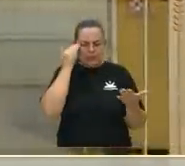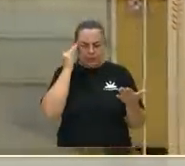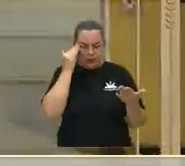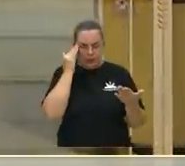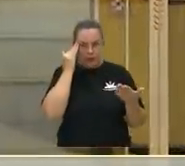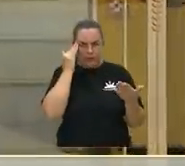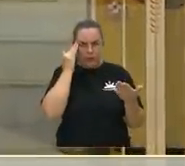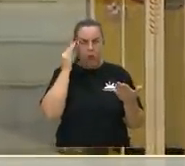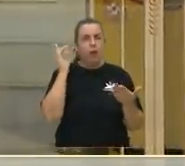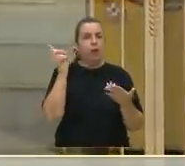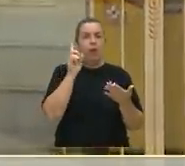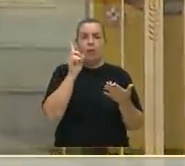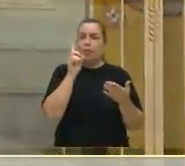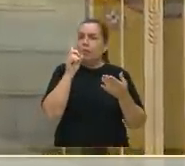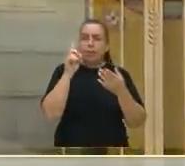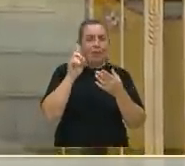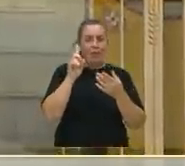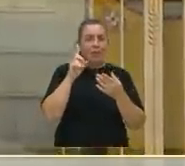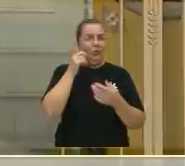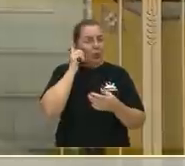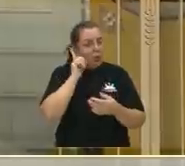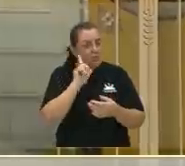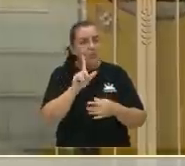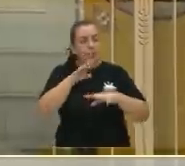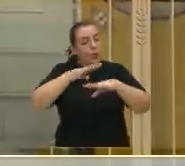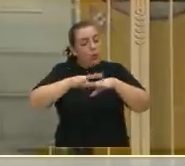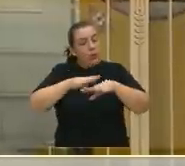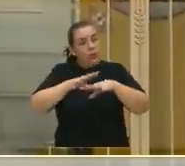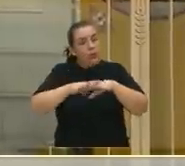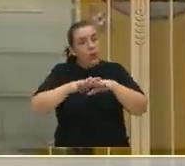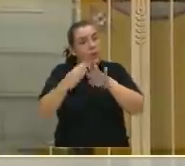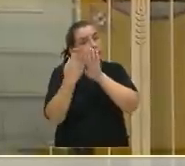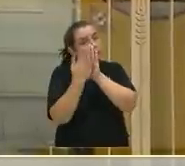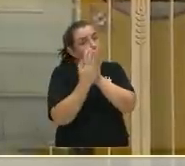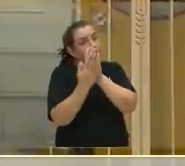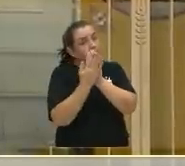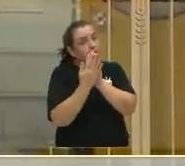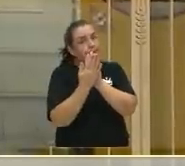não será possível a confissão auricular